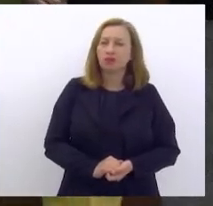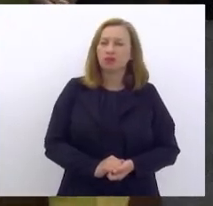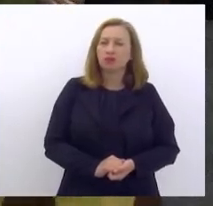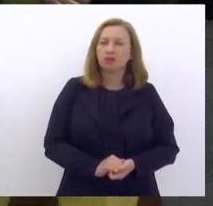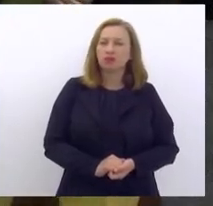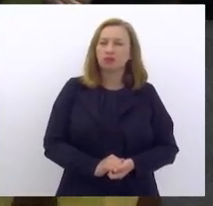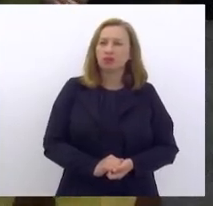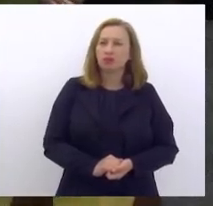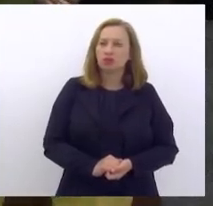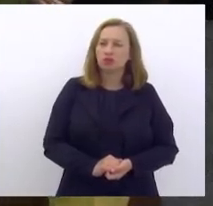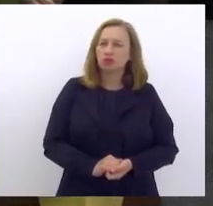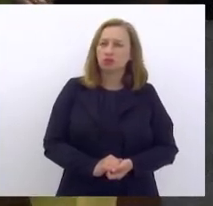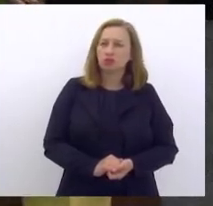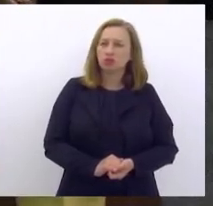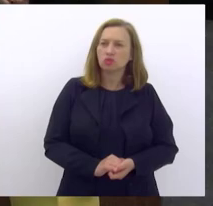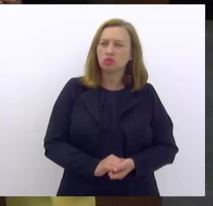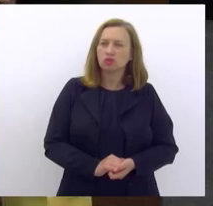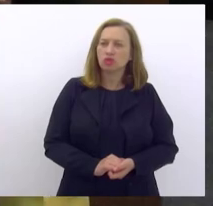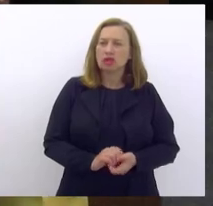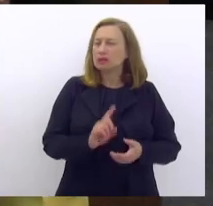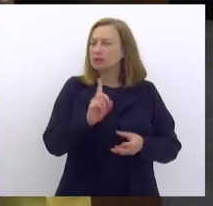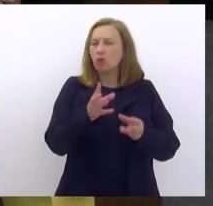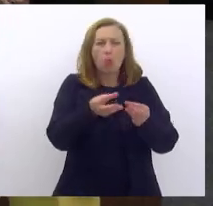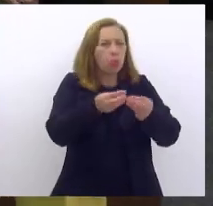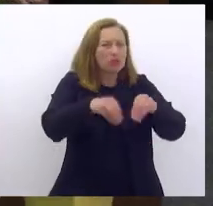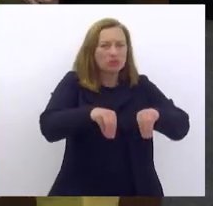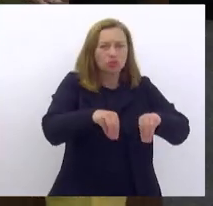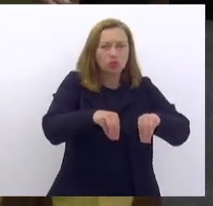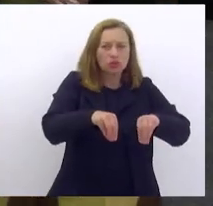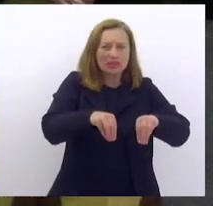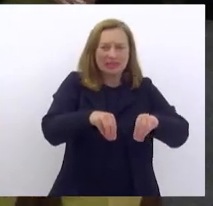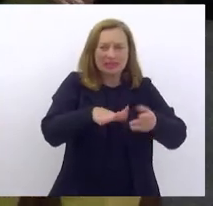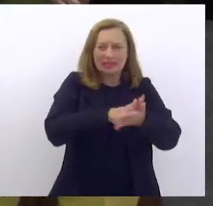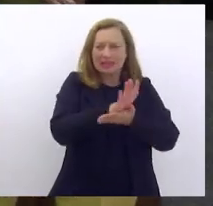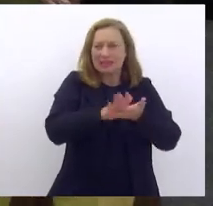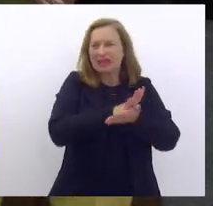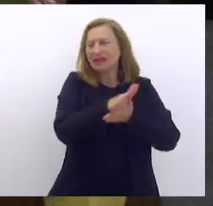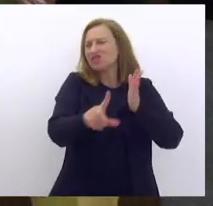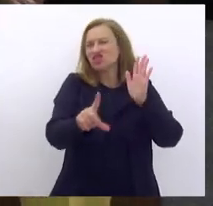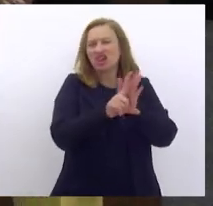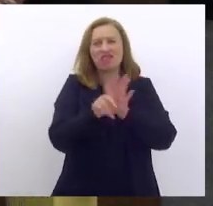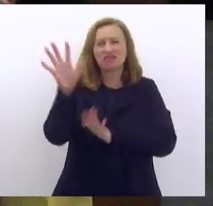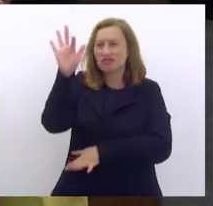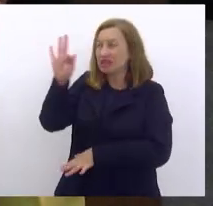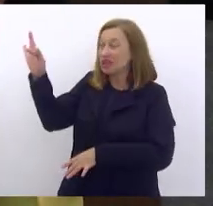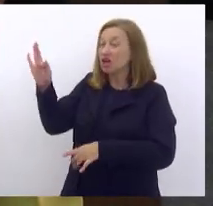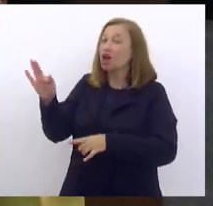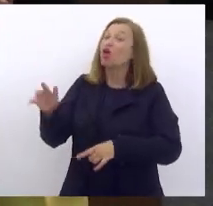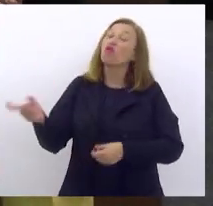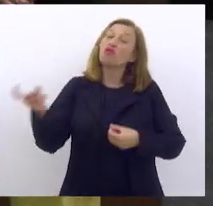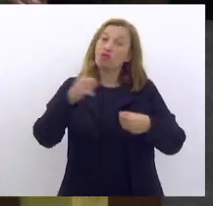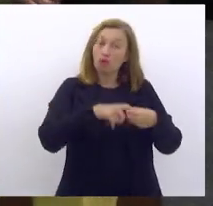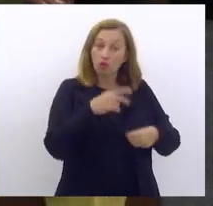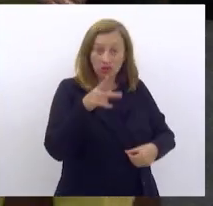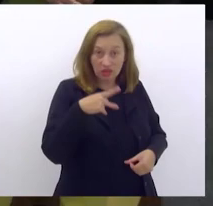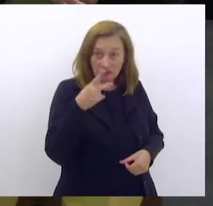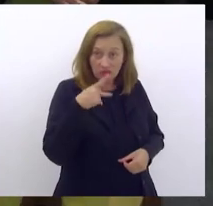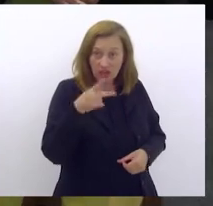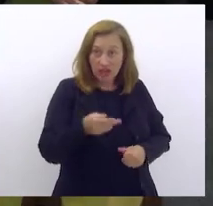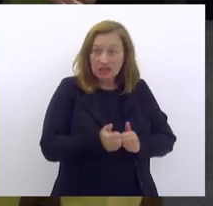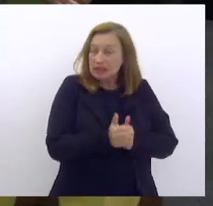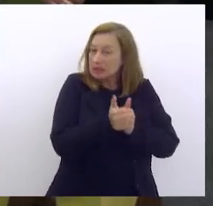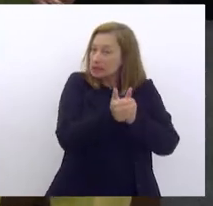procedimentos não ferem nenhuma legislação federal, porque, volto a dizer, seguiu